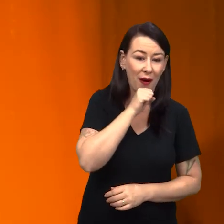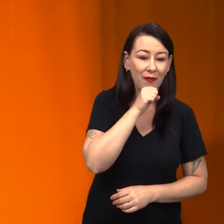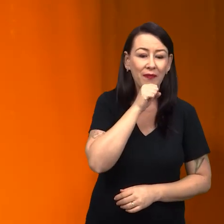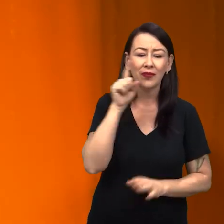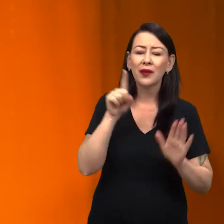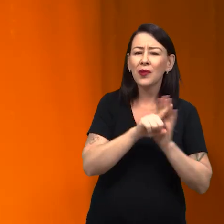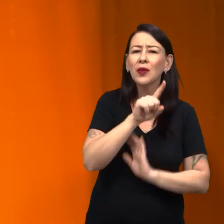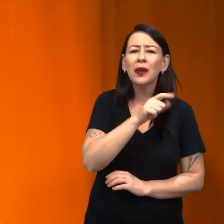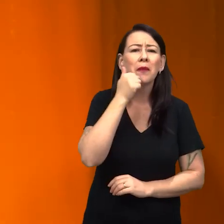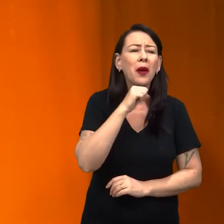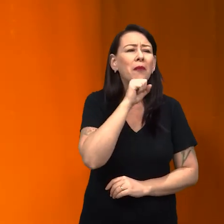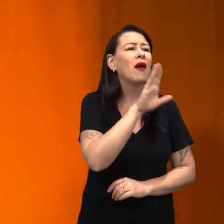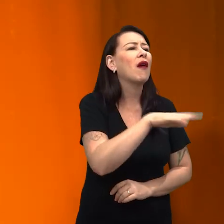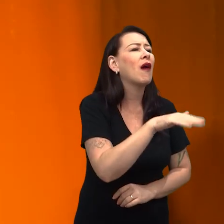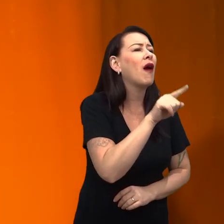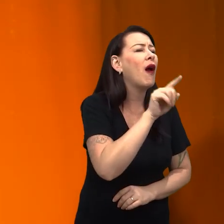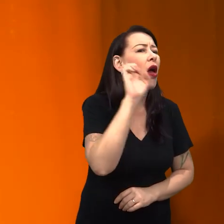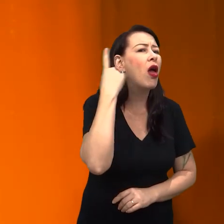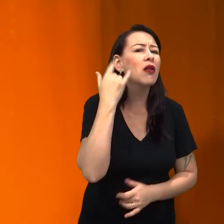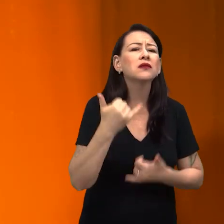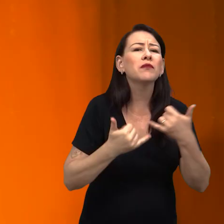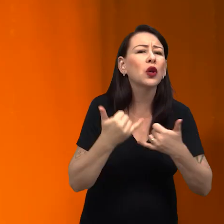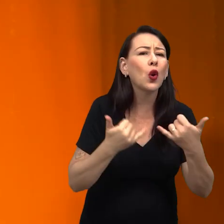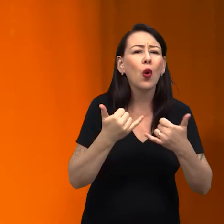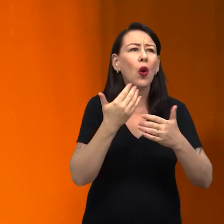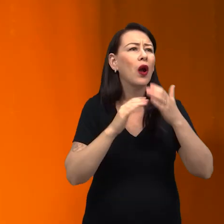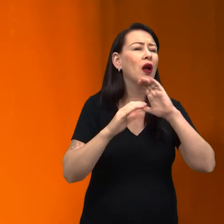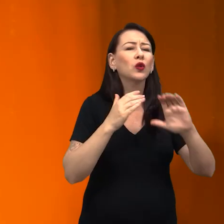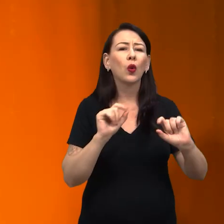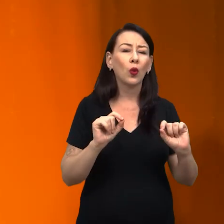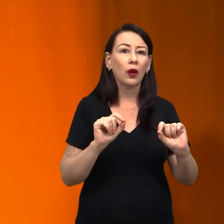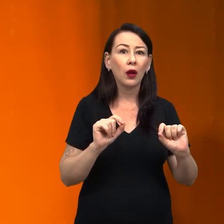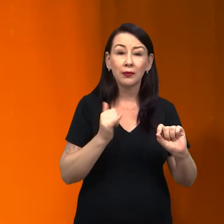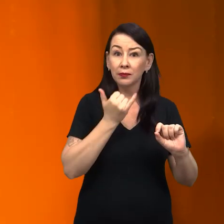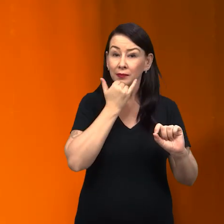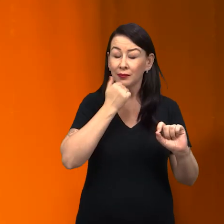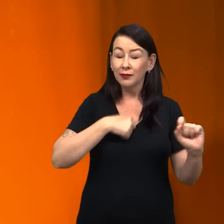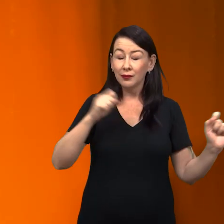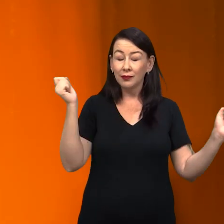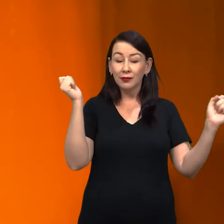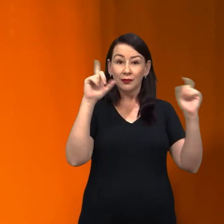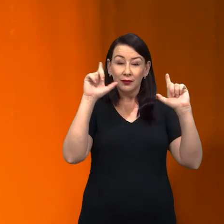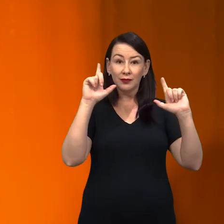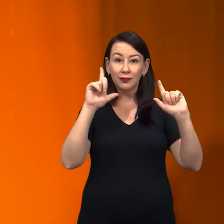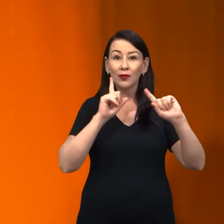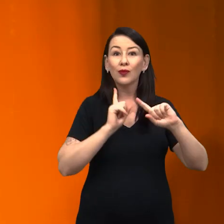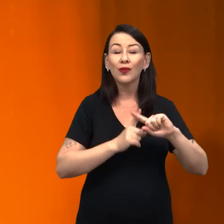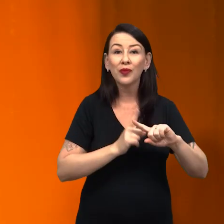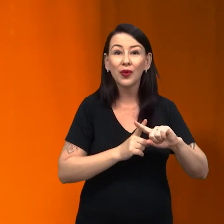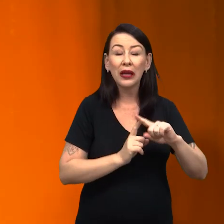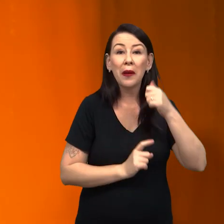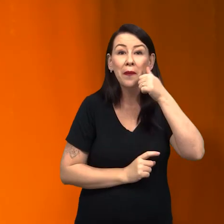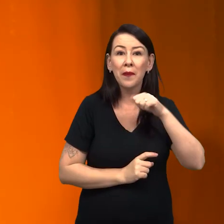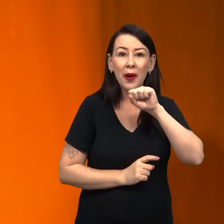o que ela cantou, o que ela brincou. E eu tomo um susto, porque minha